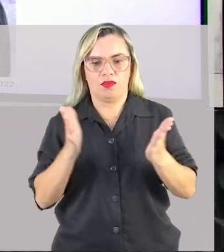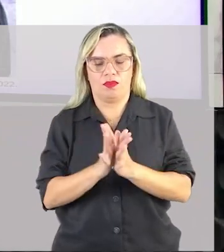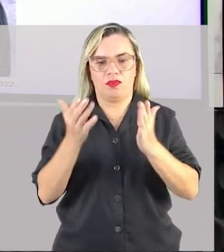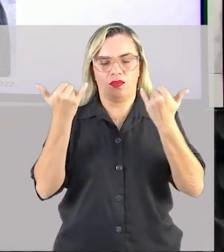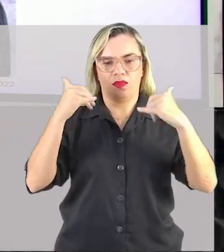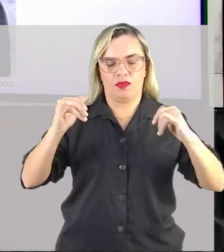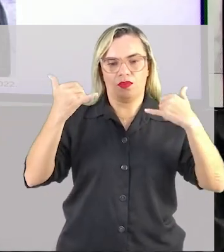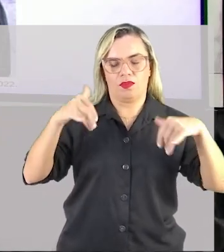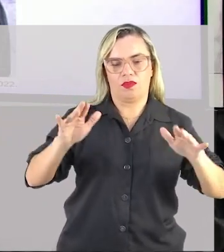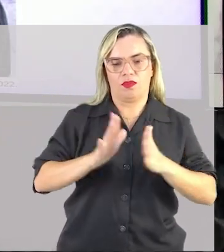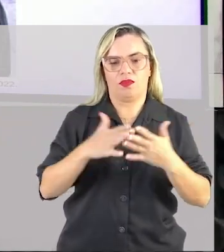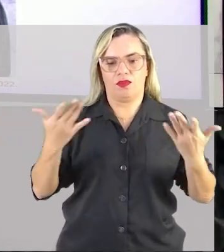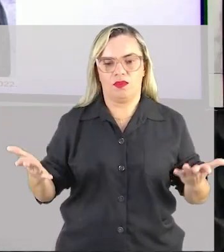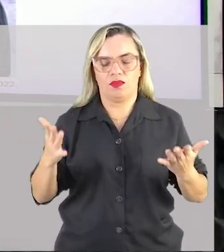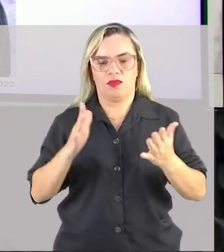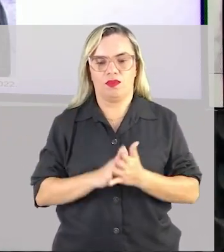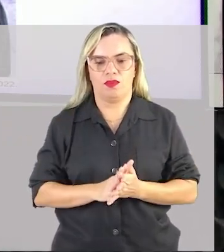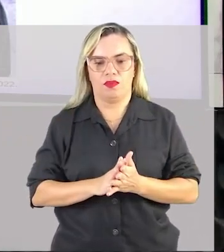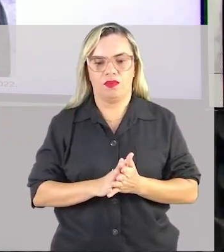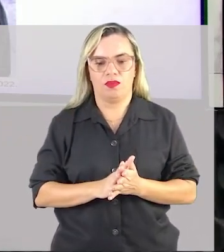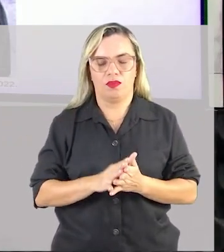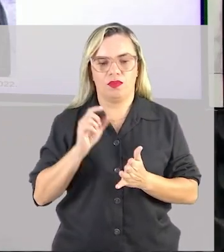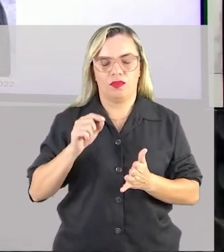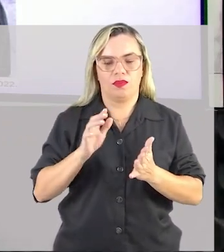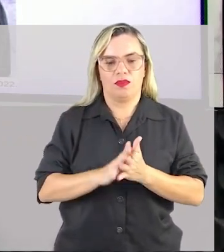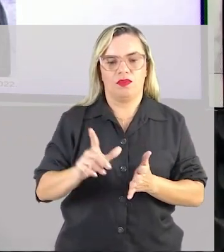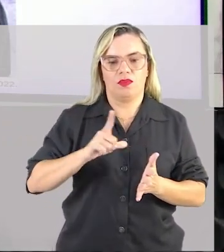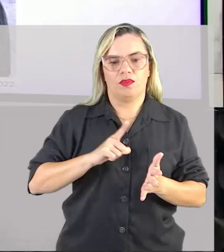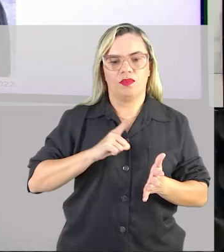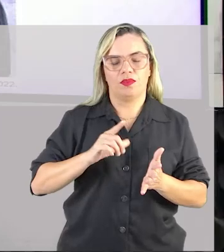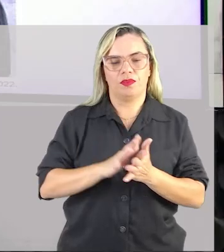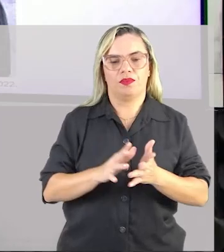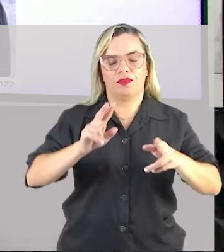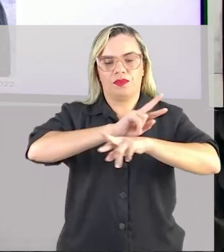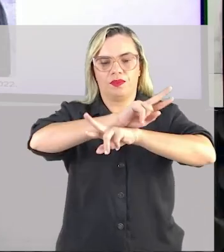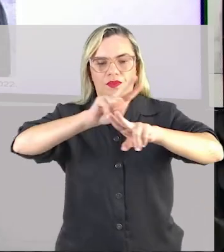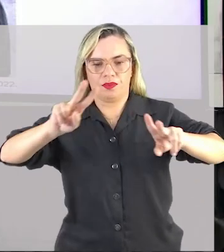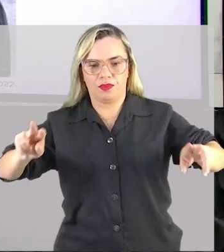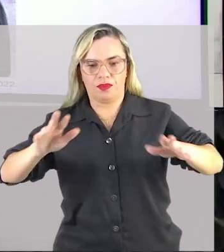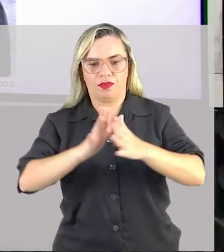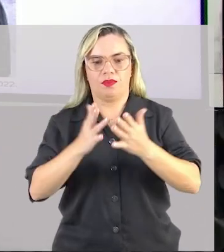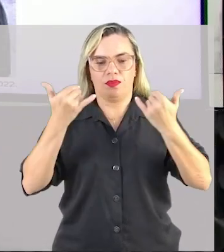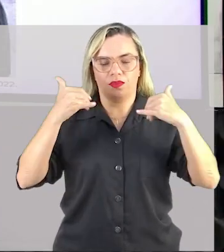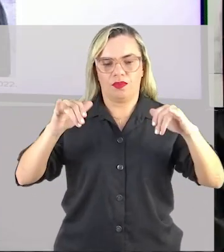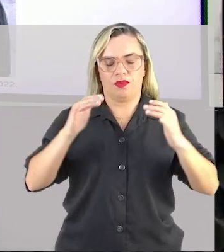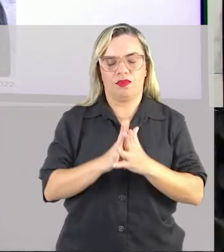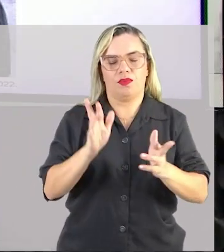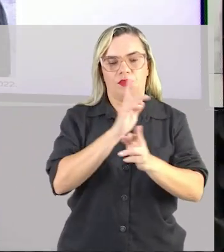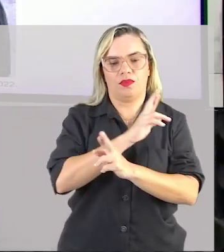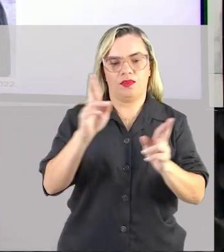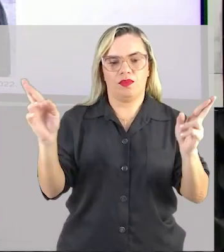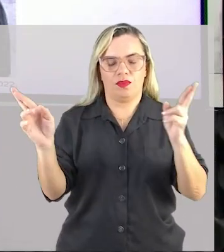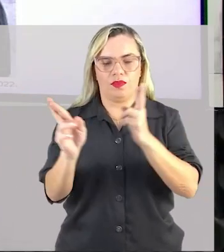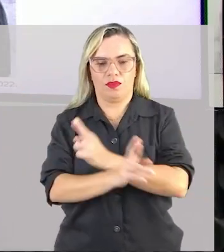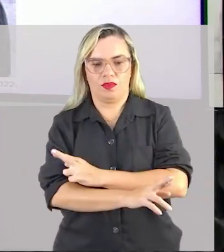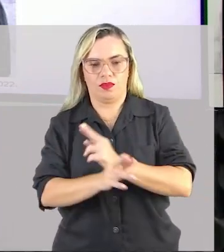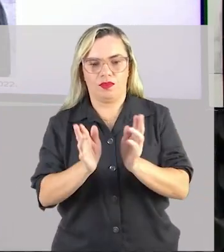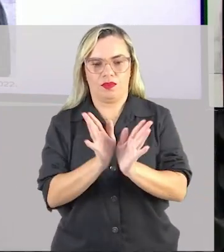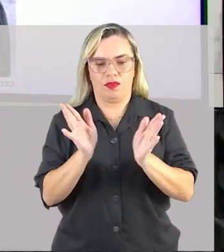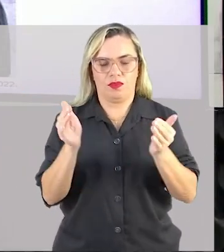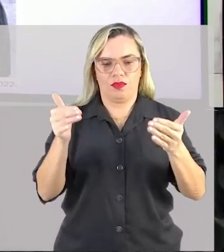campanhas publicitárias. Quando a gente fala em campanha publicitária, tem várias coisas que as campanhas envolvem, né? Elas envolvem aí